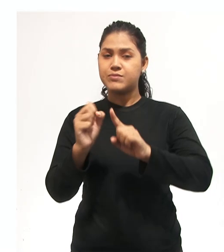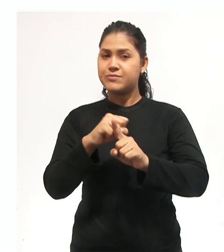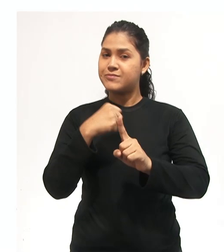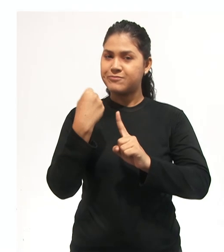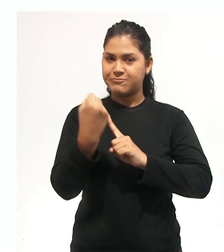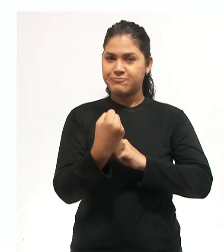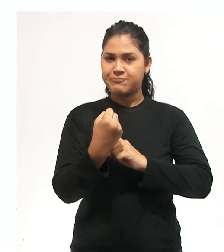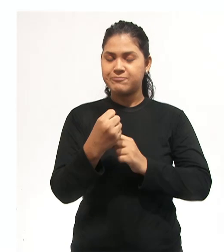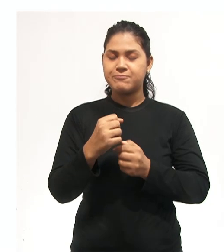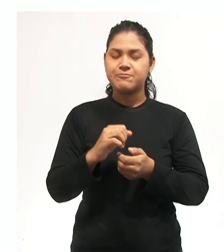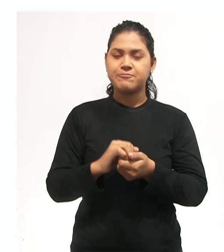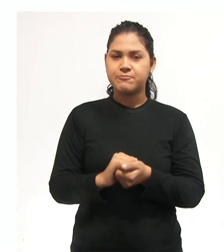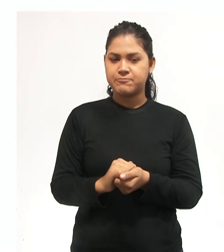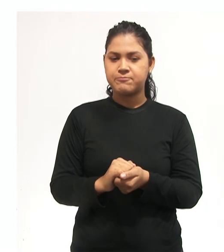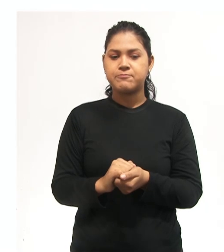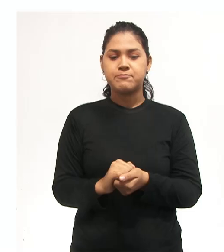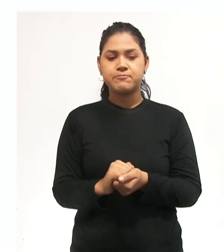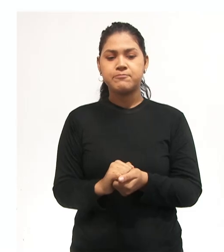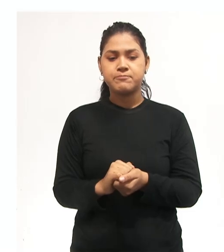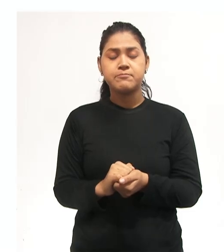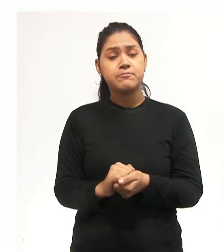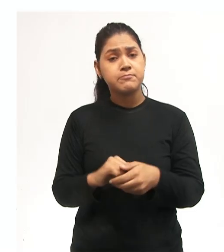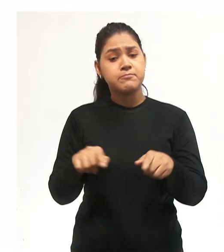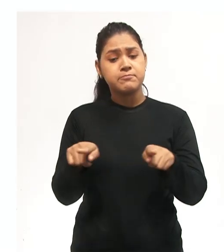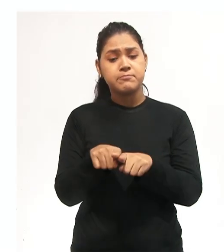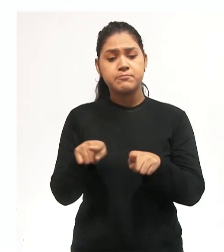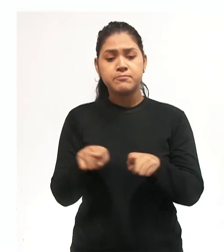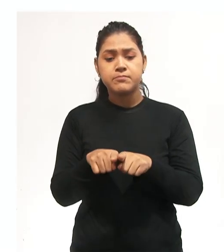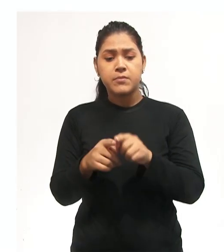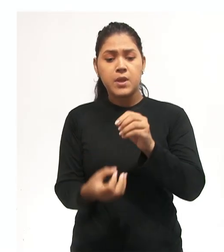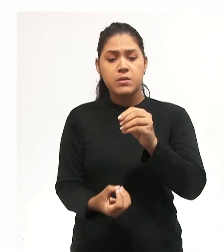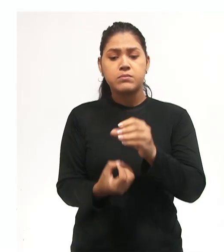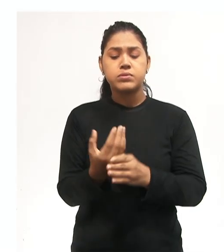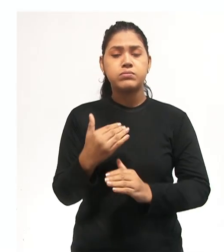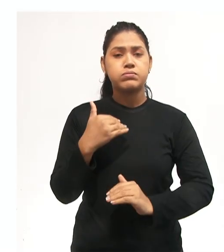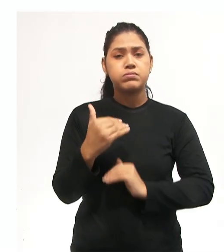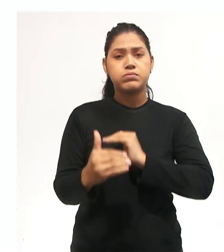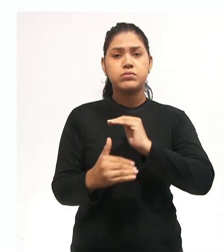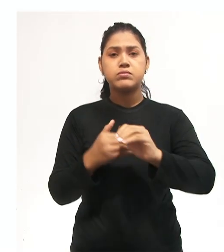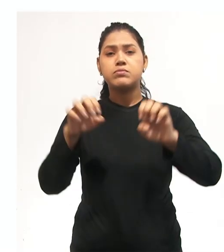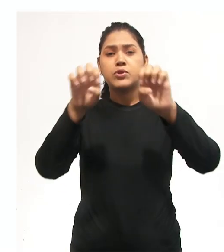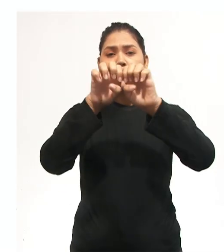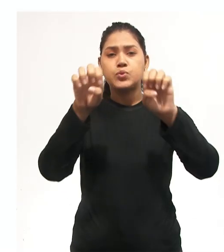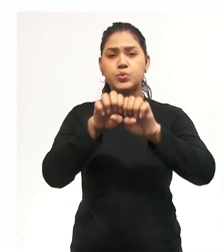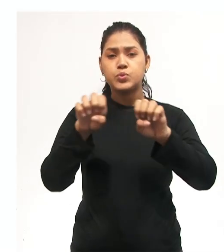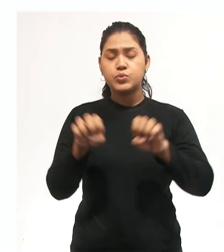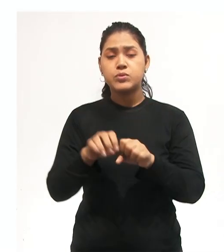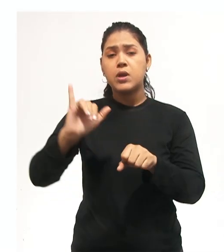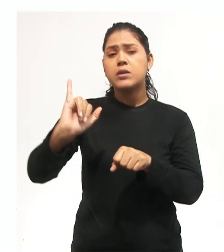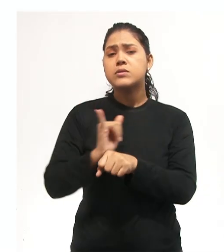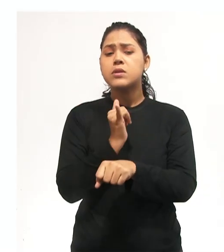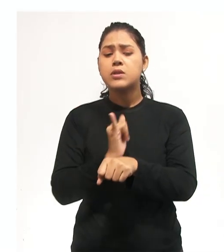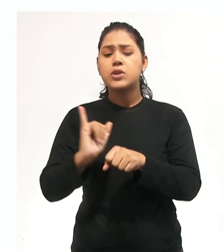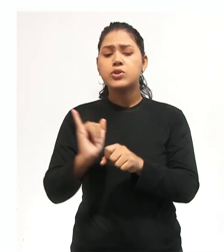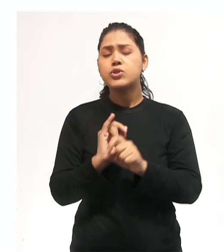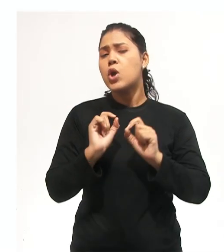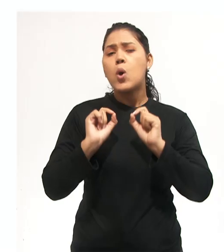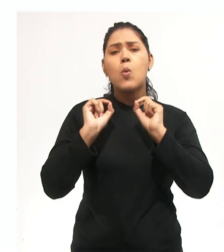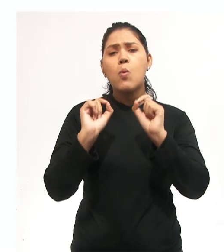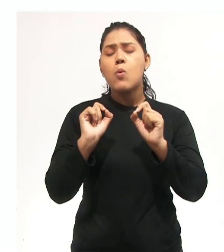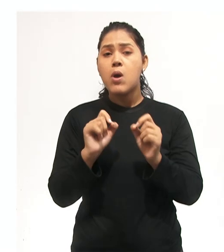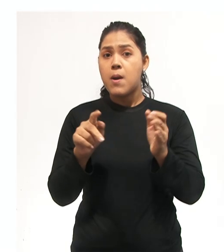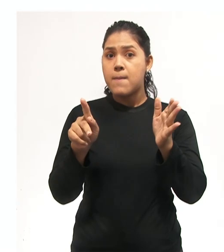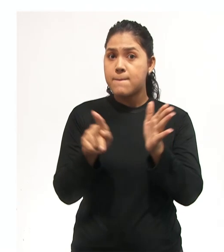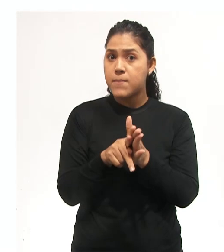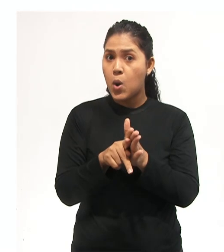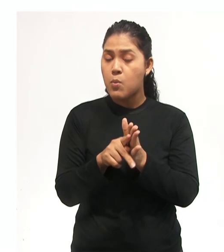fala do desenvolvimento de infraestrutura estratégica, ele trata também justamente desse subsídio,